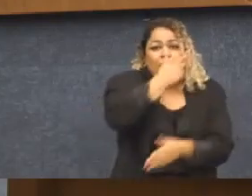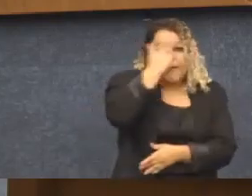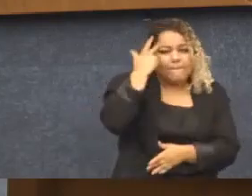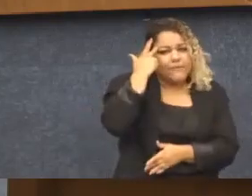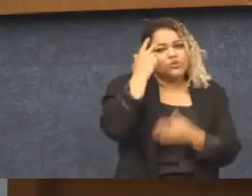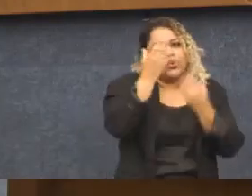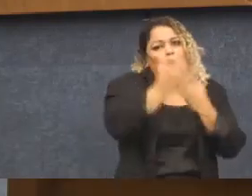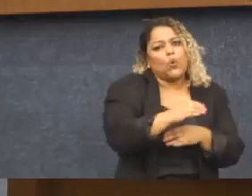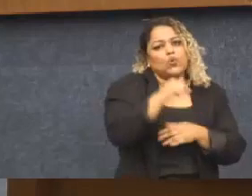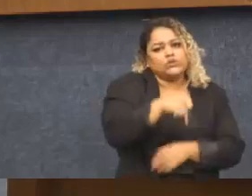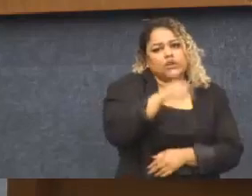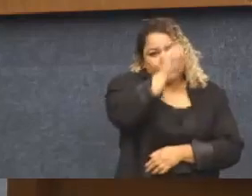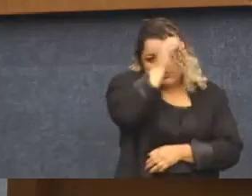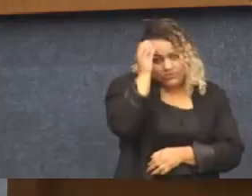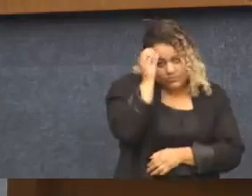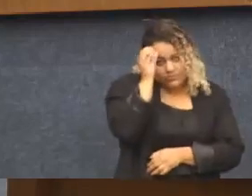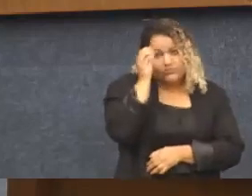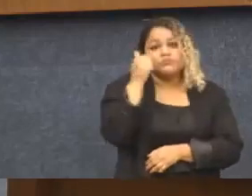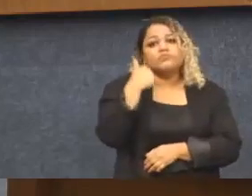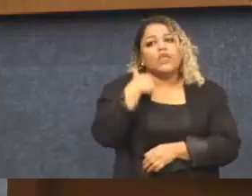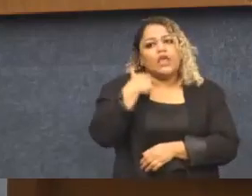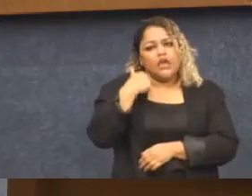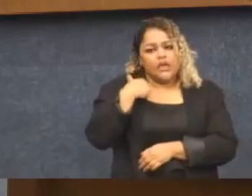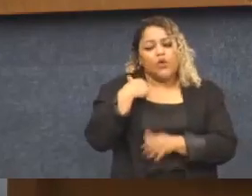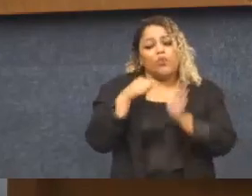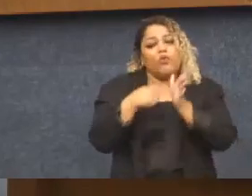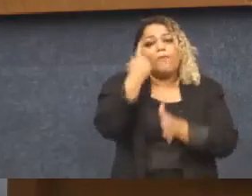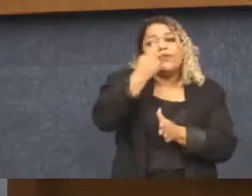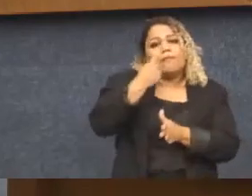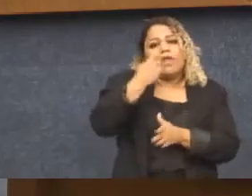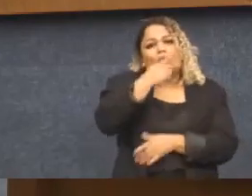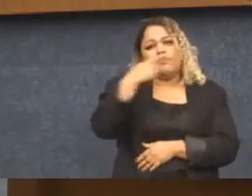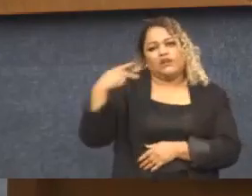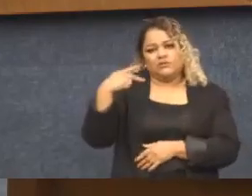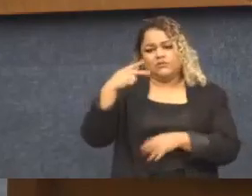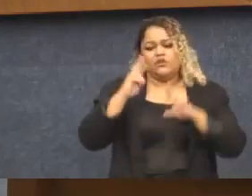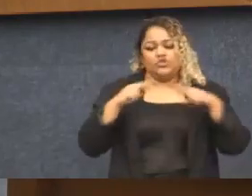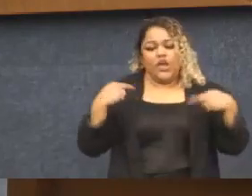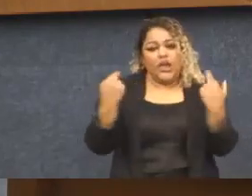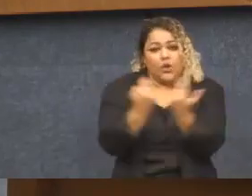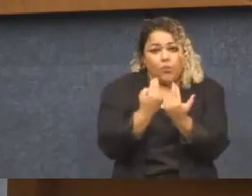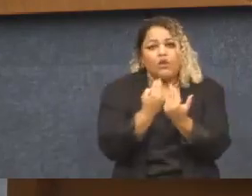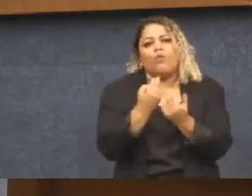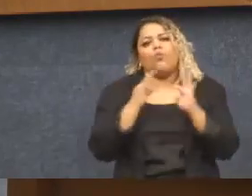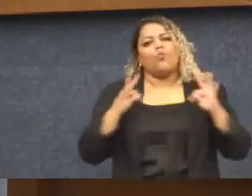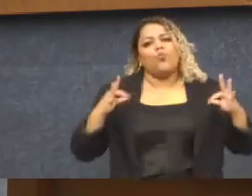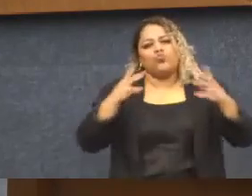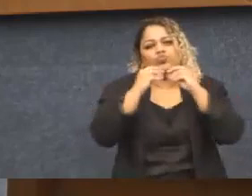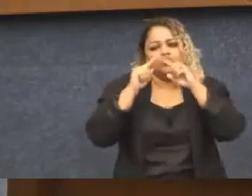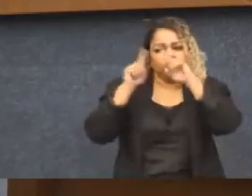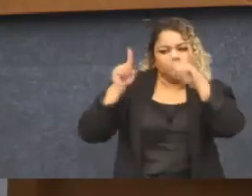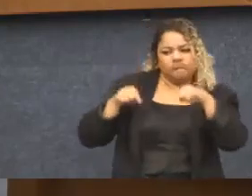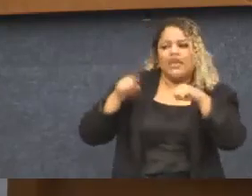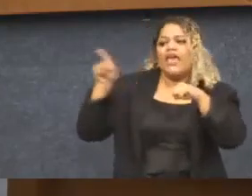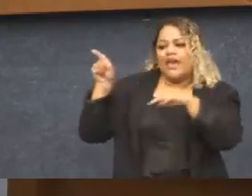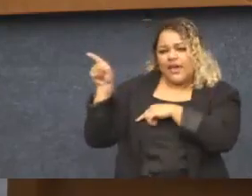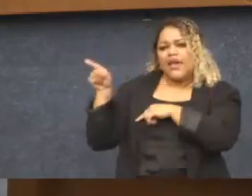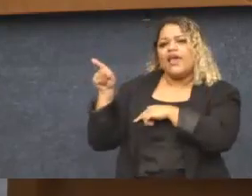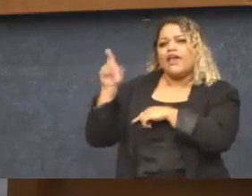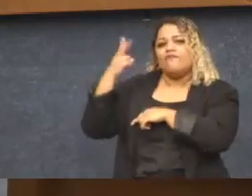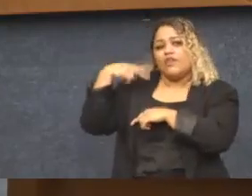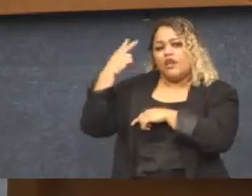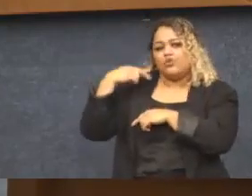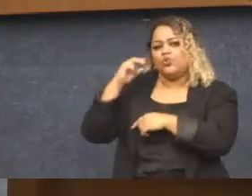primeiro presidente a, nesse plenário, reunir todos os servidores. Foi até uma sugestão do Ilcim da Tabu, que eu reconheço e agradeço, e